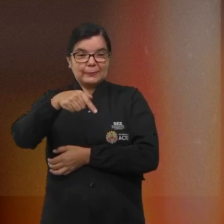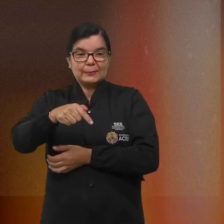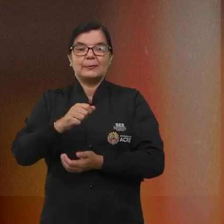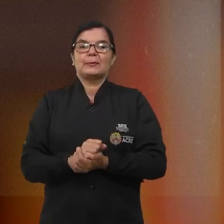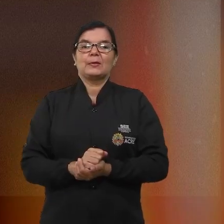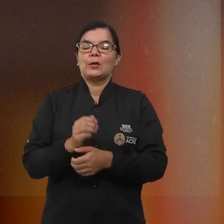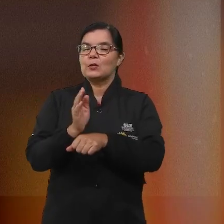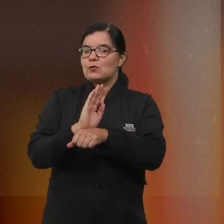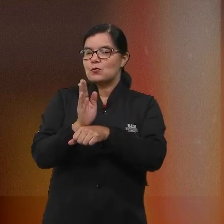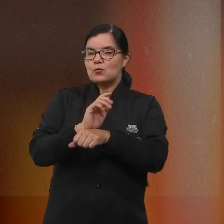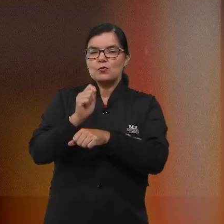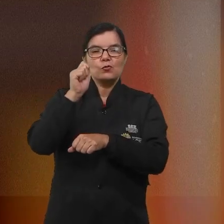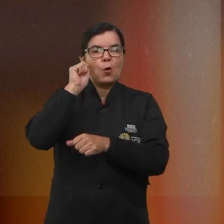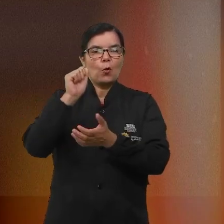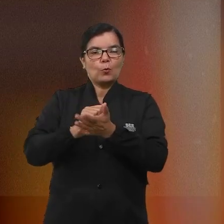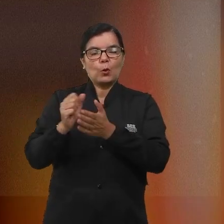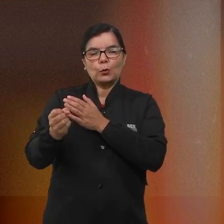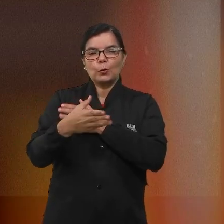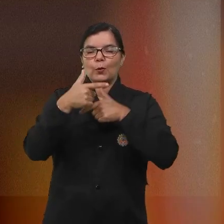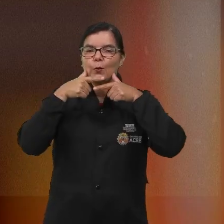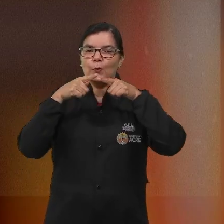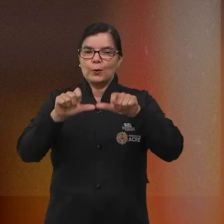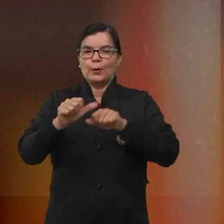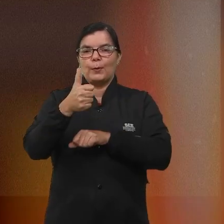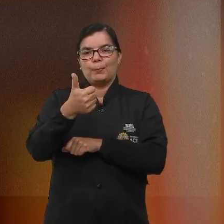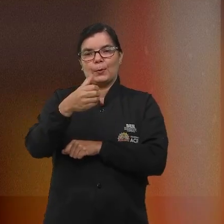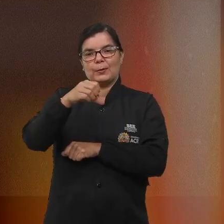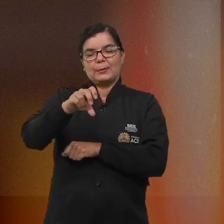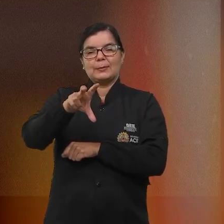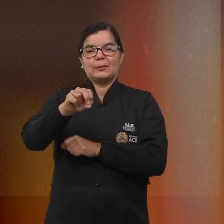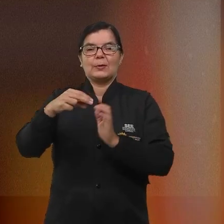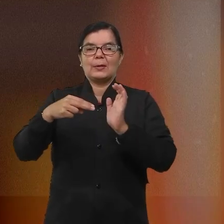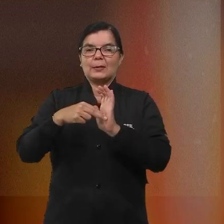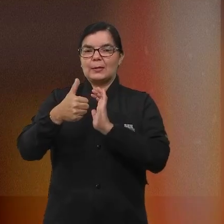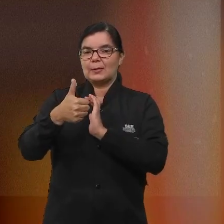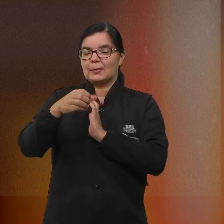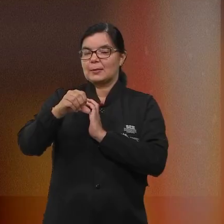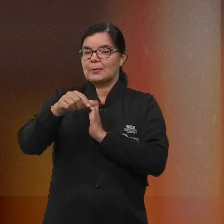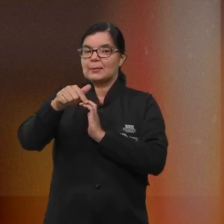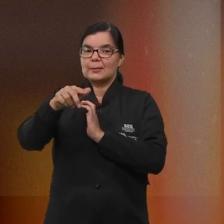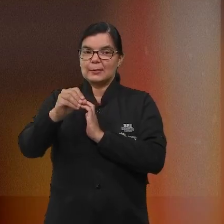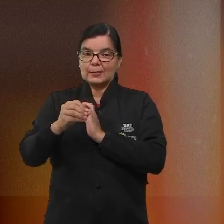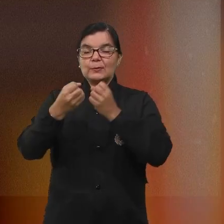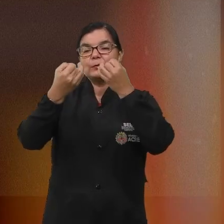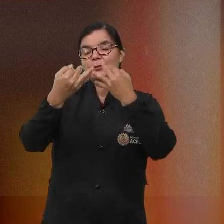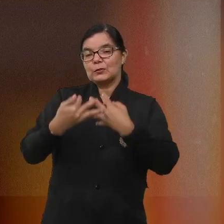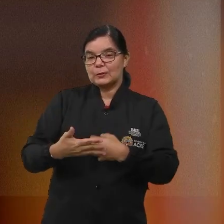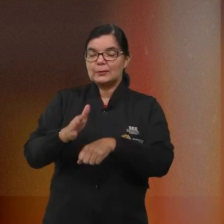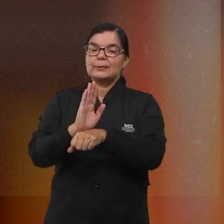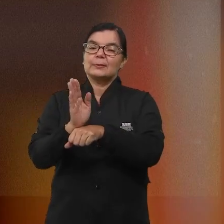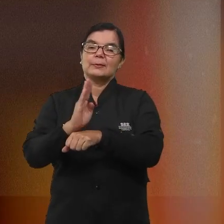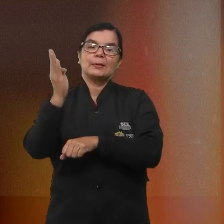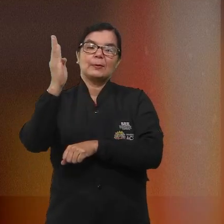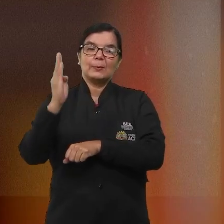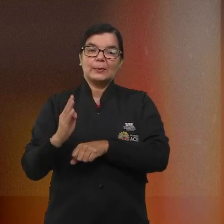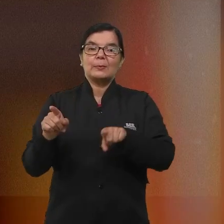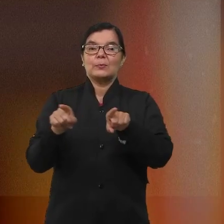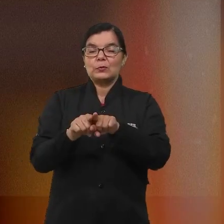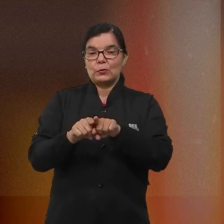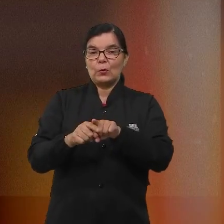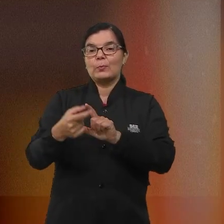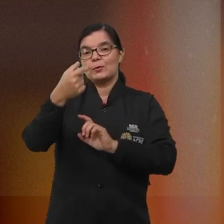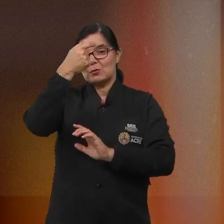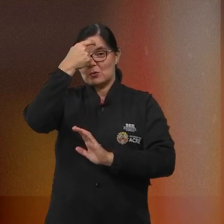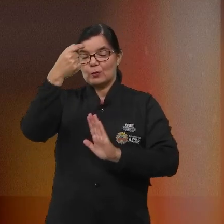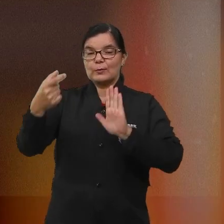1927, cinema de autor e novas linguagens, de 1950, 1970. Falamos do cinema brasileiro e falamos também